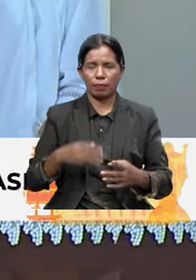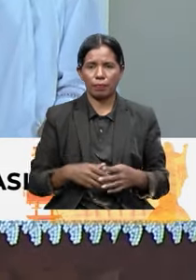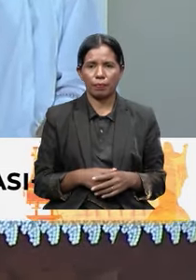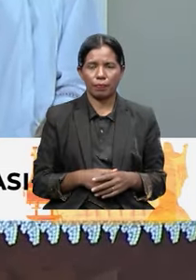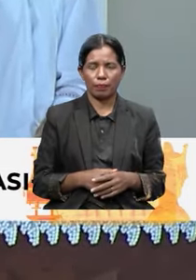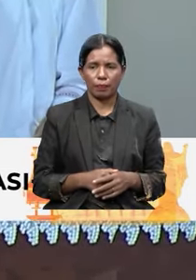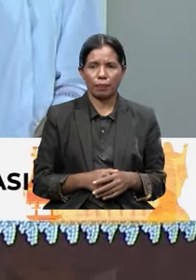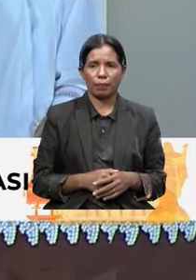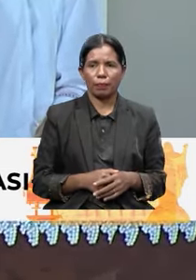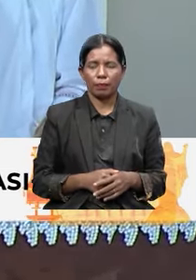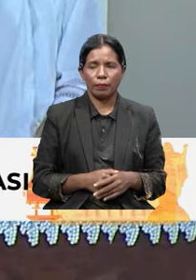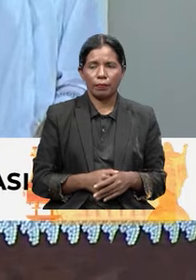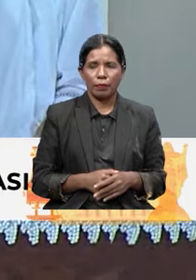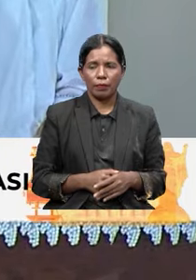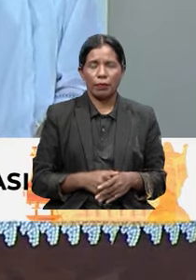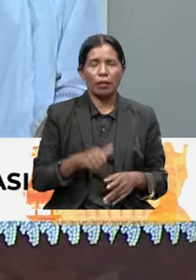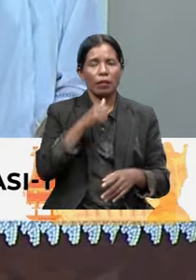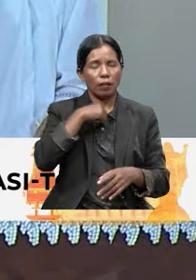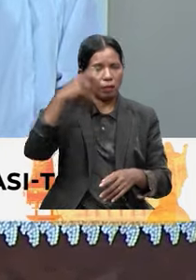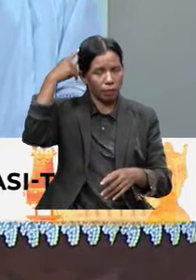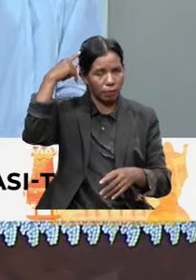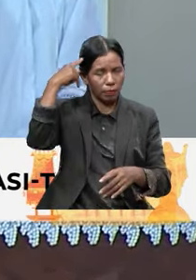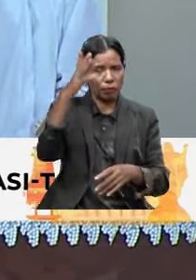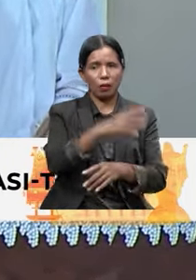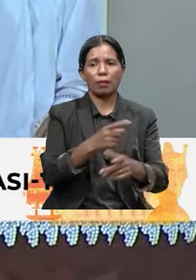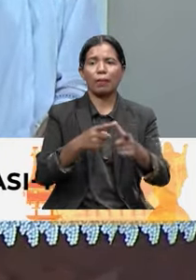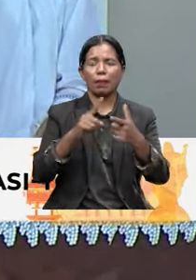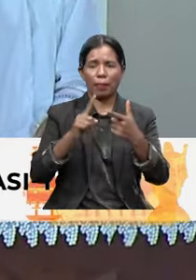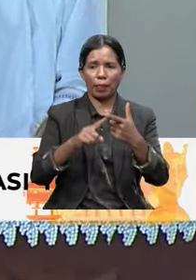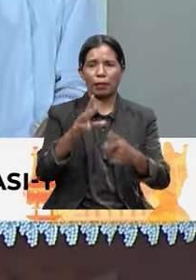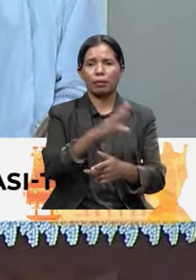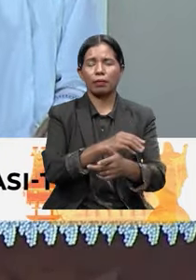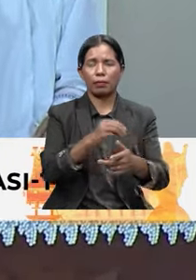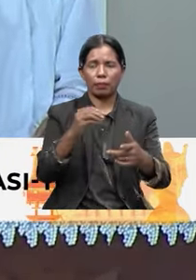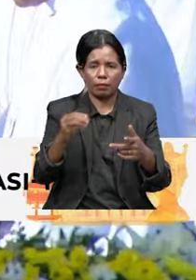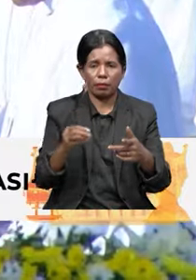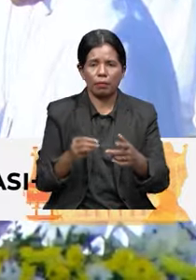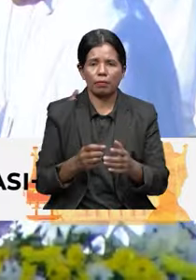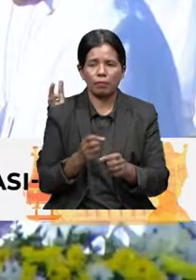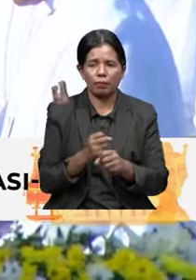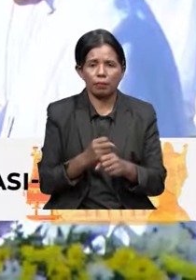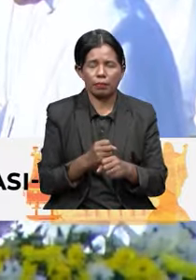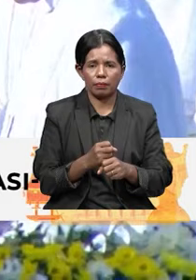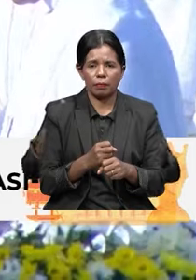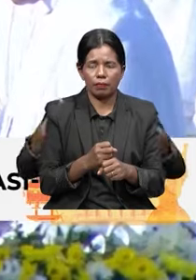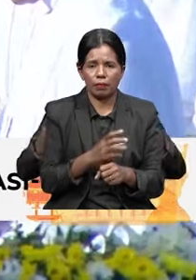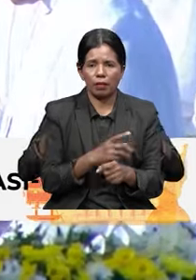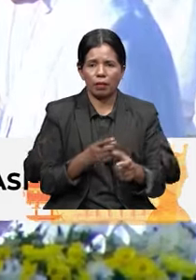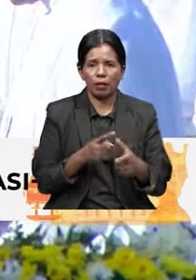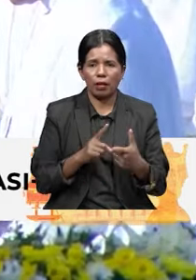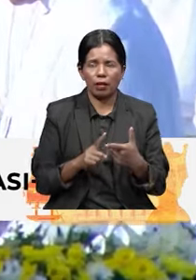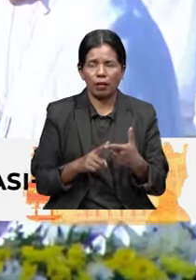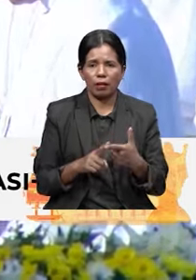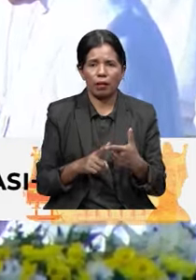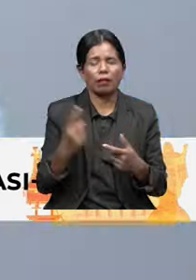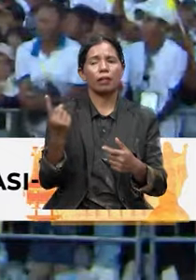Virgen María. Além de né, Papa Francisco Mos foi atenção para o povo no Nainulum, Ucun, nação Timor-Leste, a tu cuidado